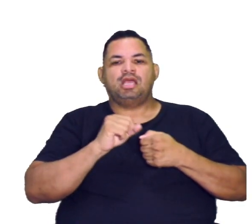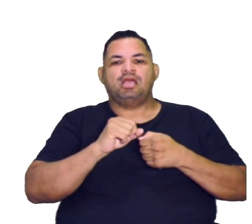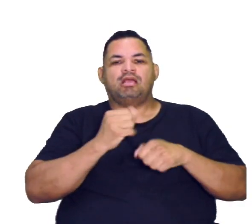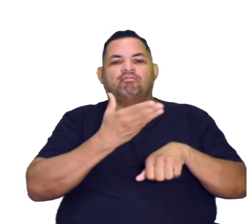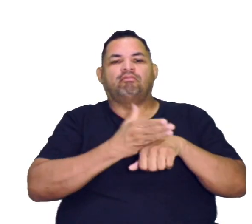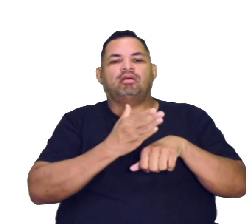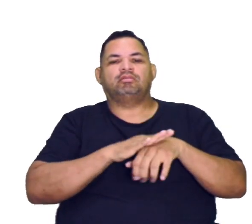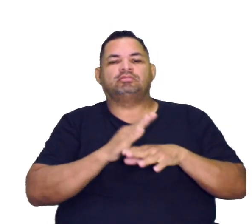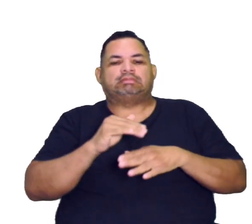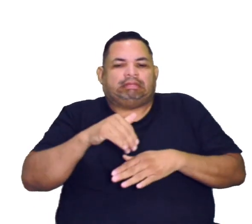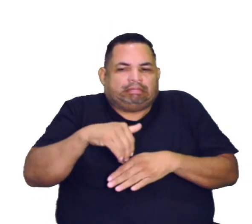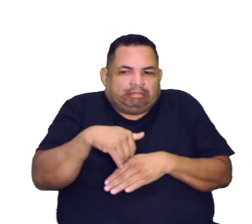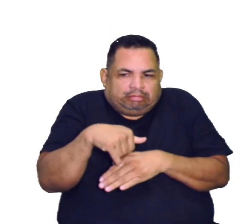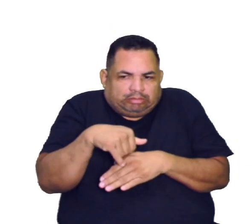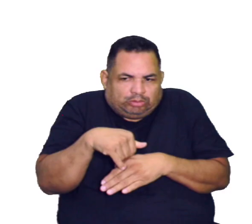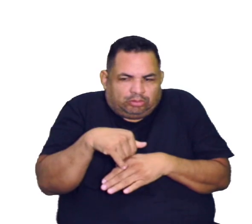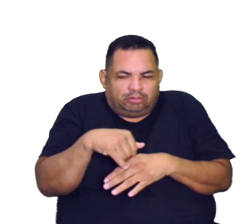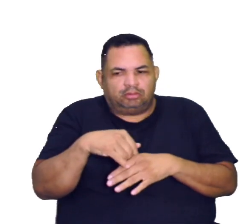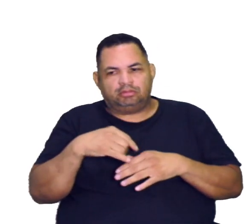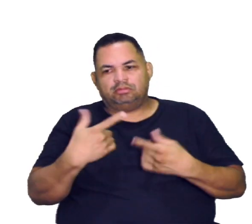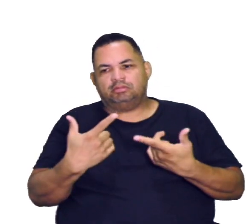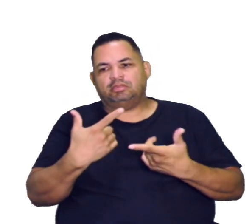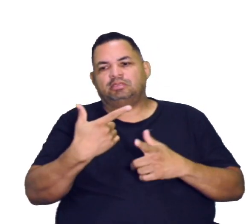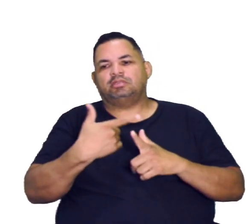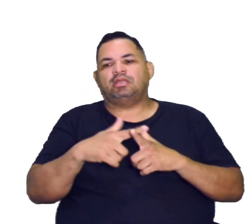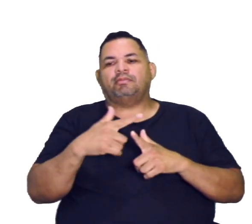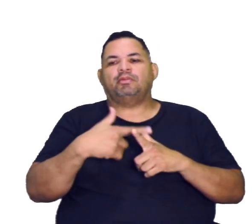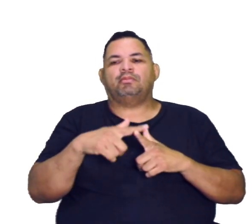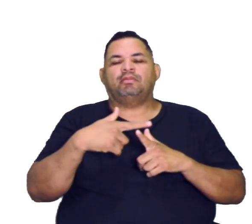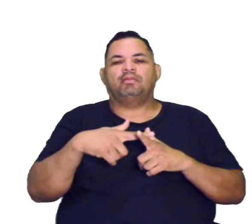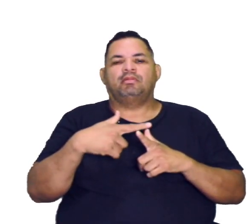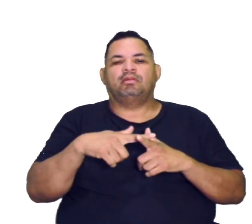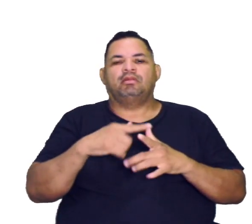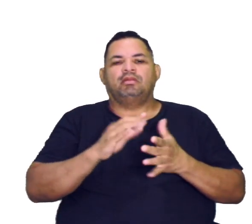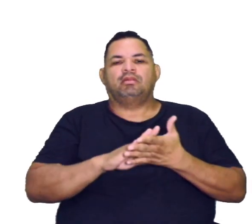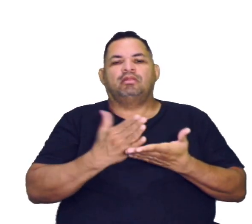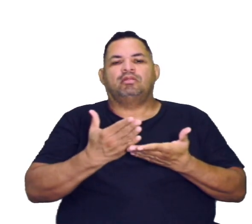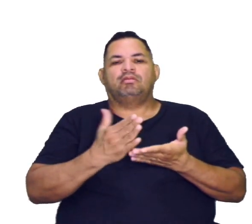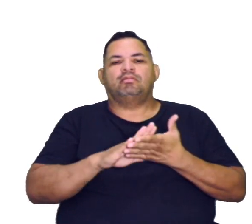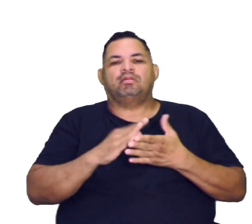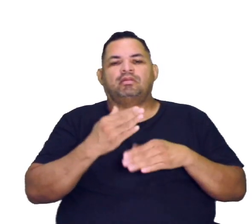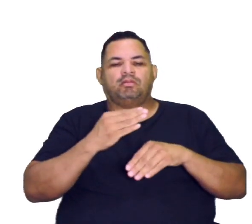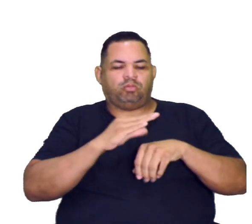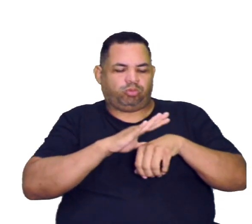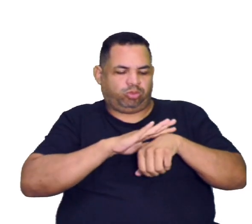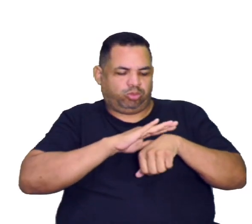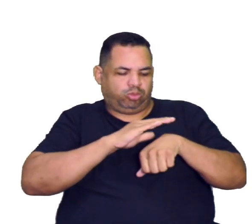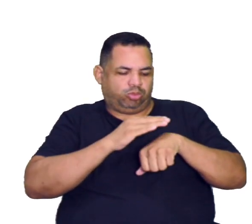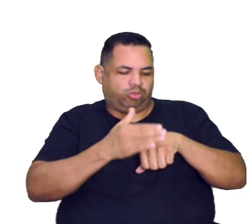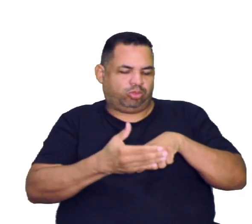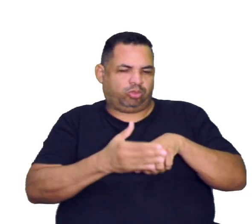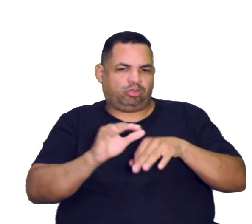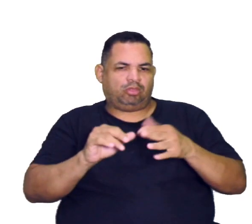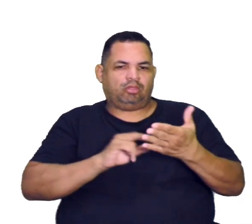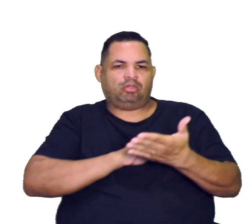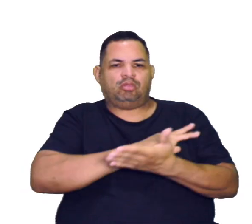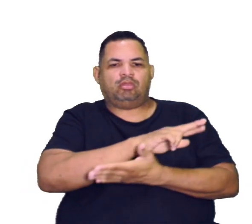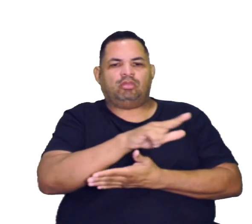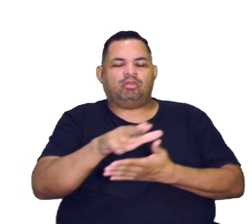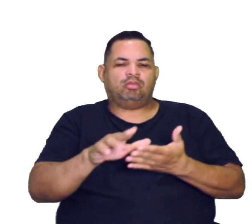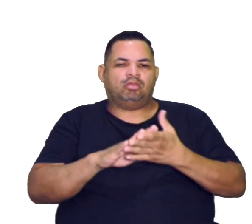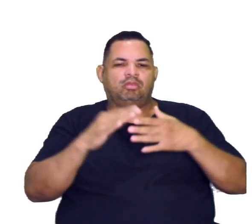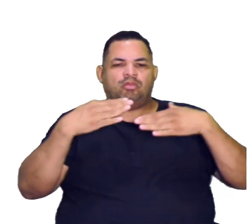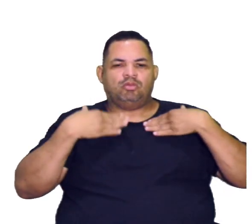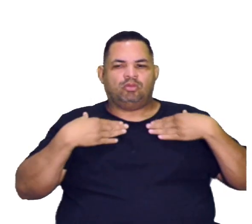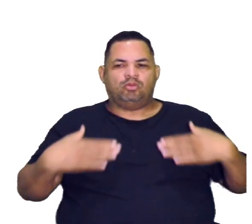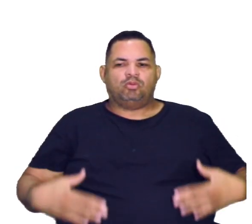exercício todo curvado, eu fico aí com risco eminente de lesões e de inflamações nos mais diversos